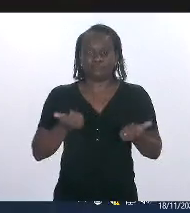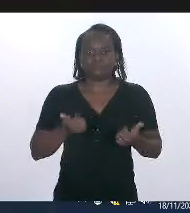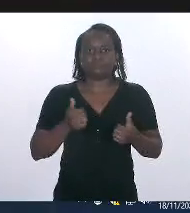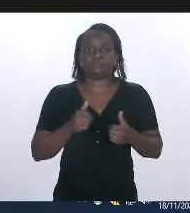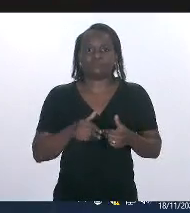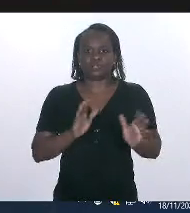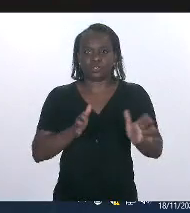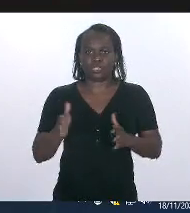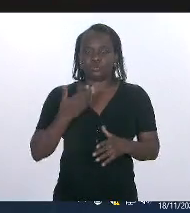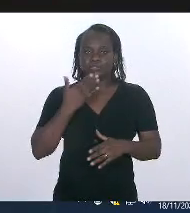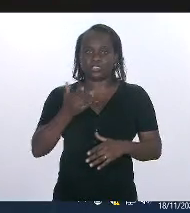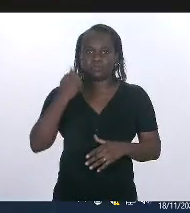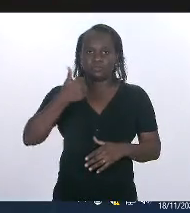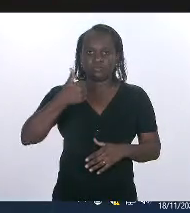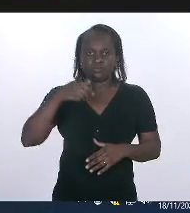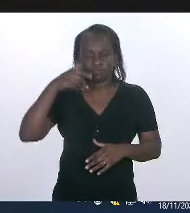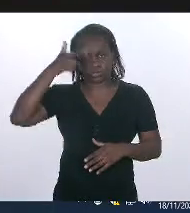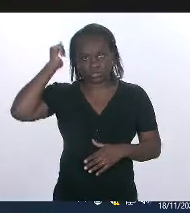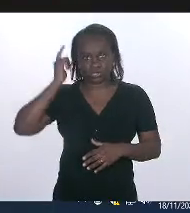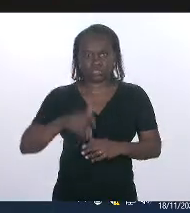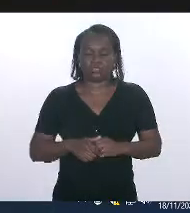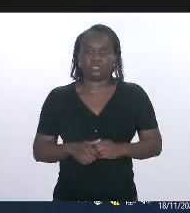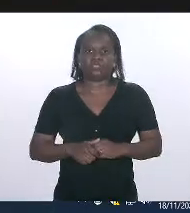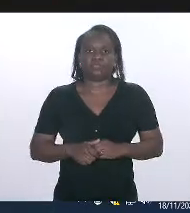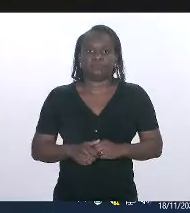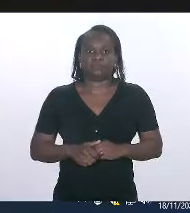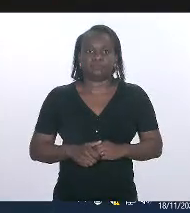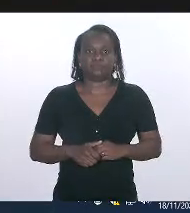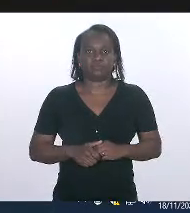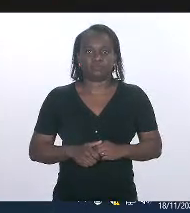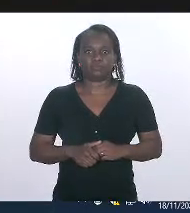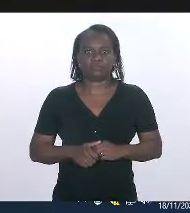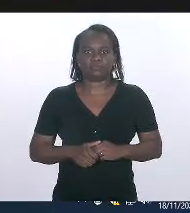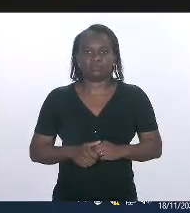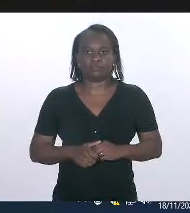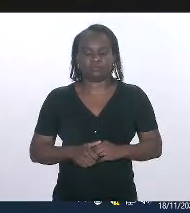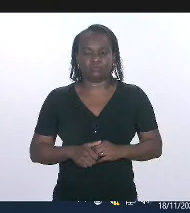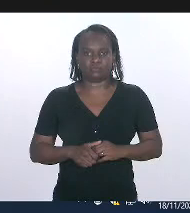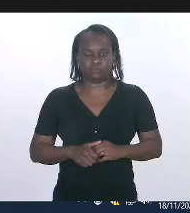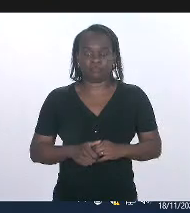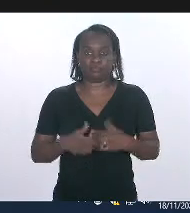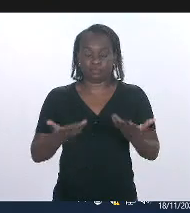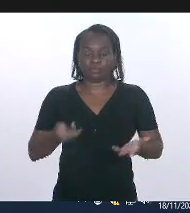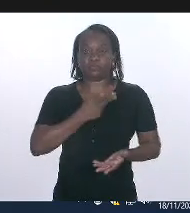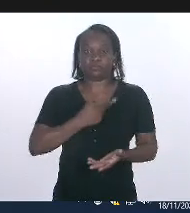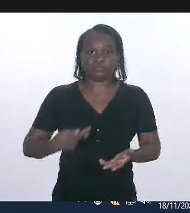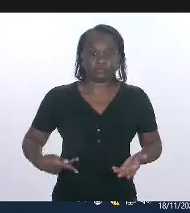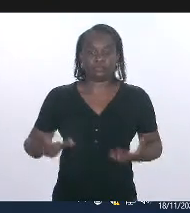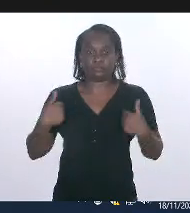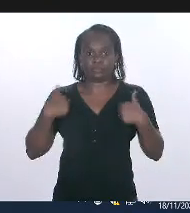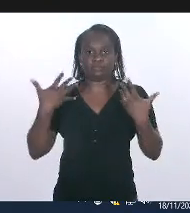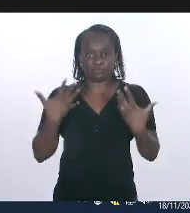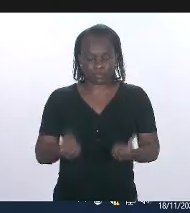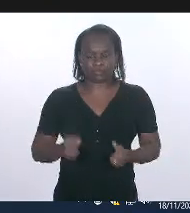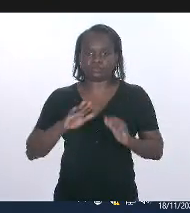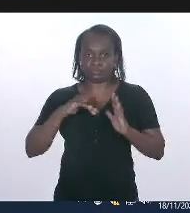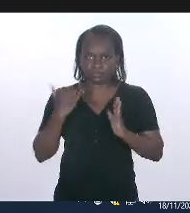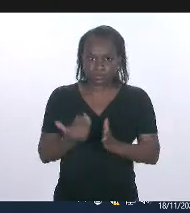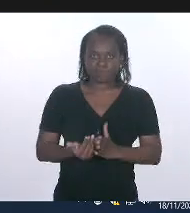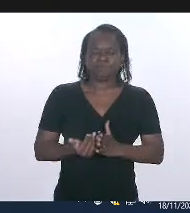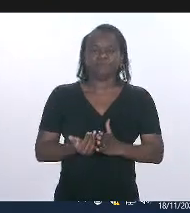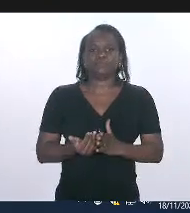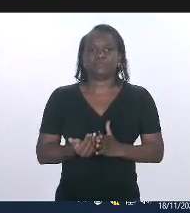eu tinha pedido questão de ordem. Deputado Luiz Paulo. Senhor presidente, eu acato